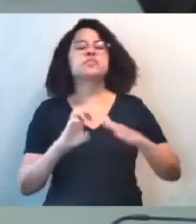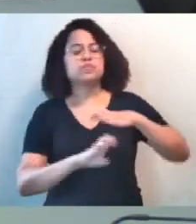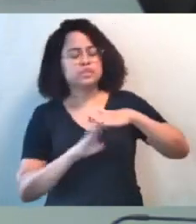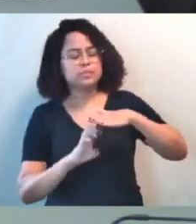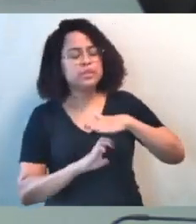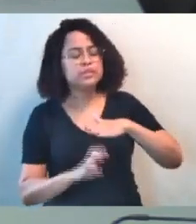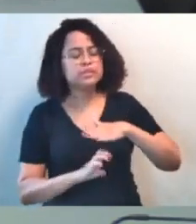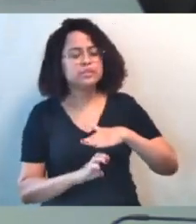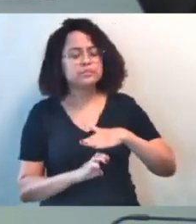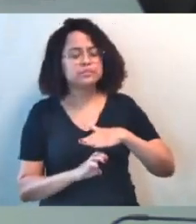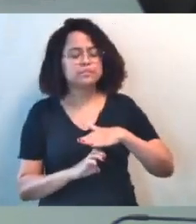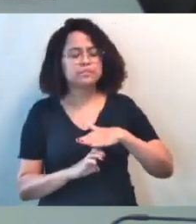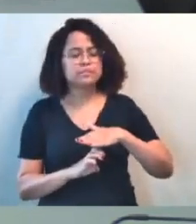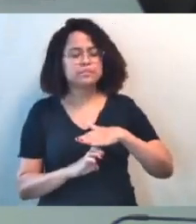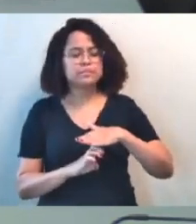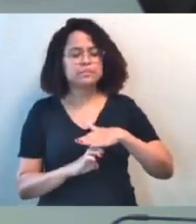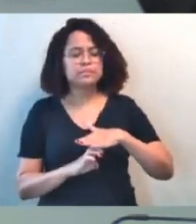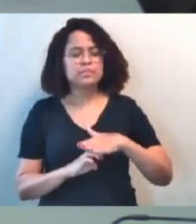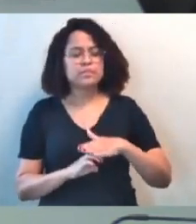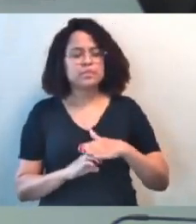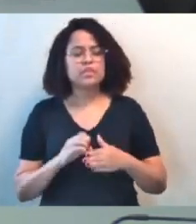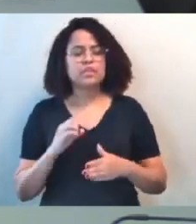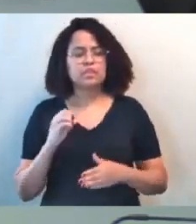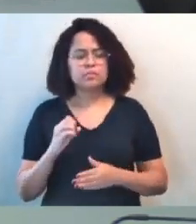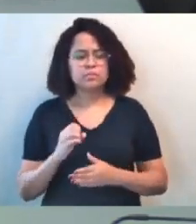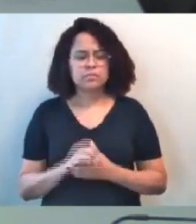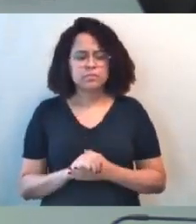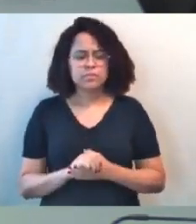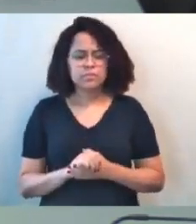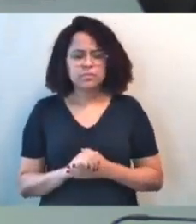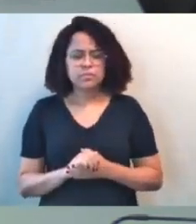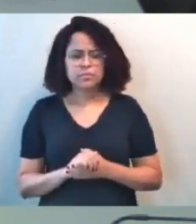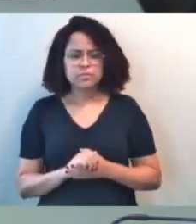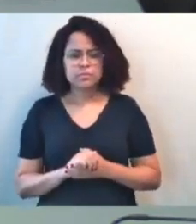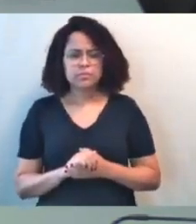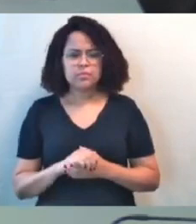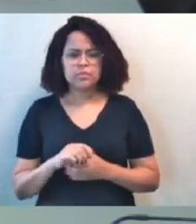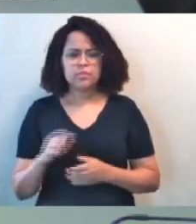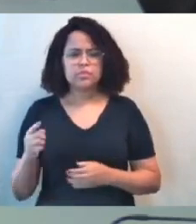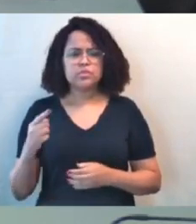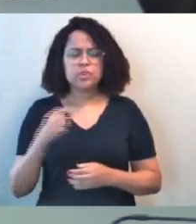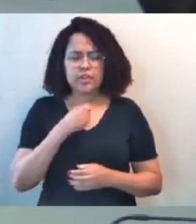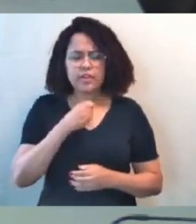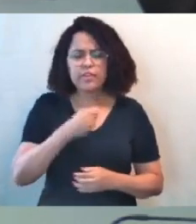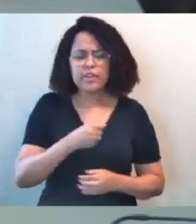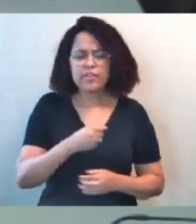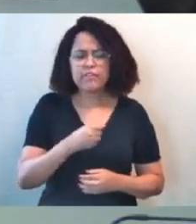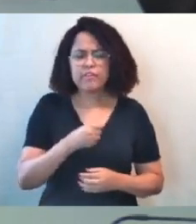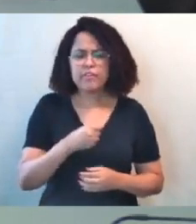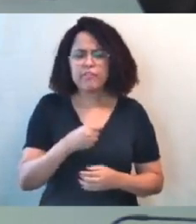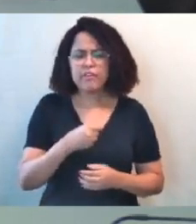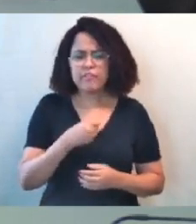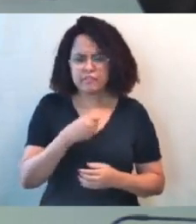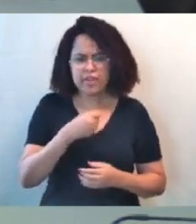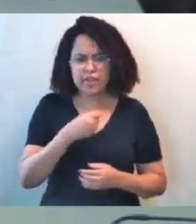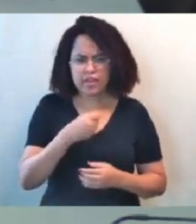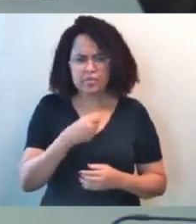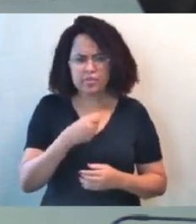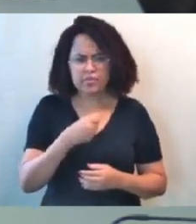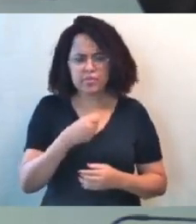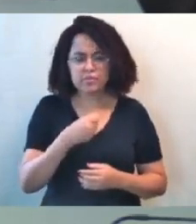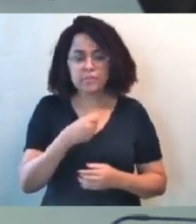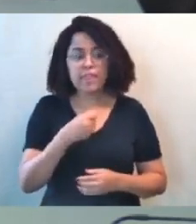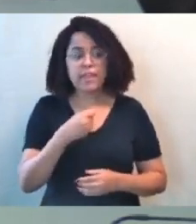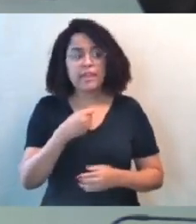Hoje eles são das empresas. Ok? Agora. Doutor Francisco, o senhor quer falar no microfone? É por isso que eu estou falando, que está indicando a resposta